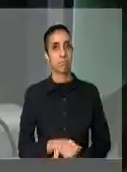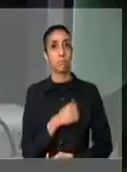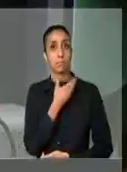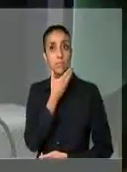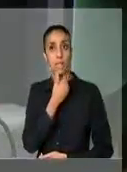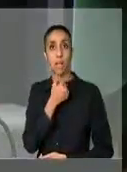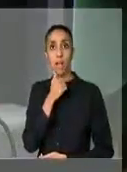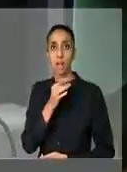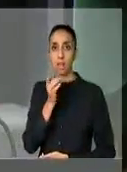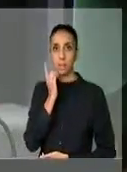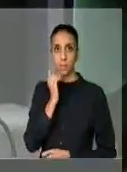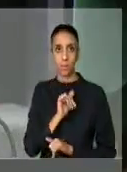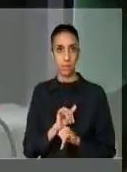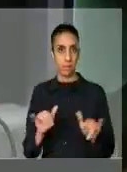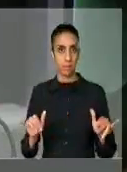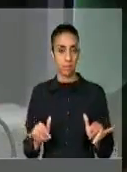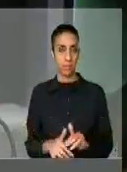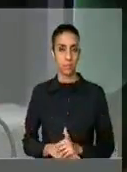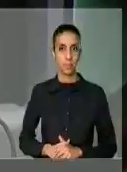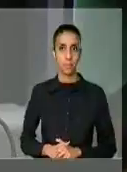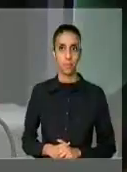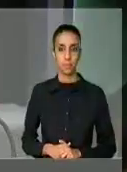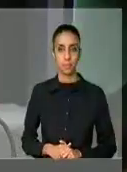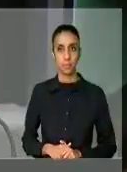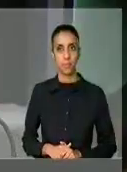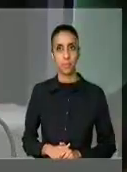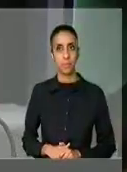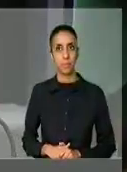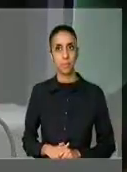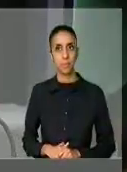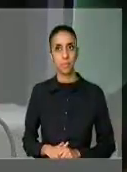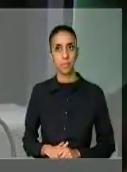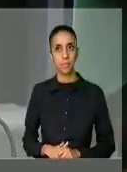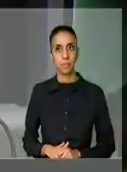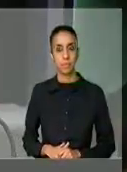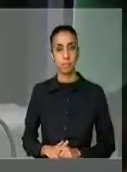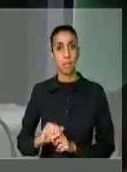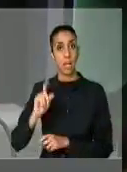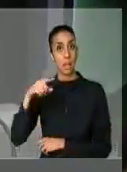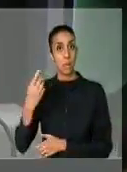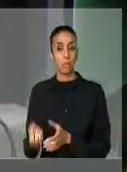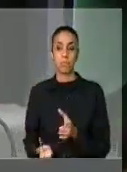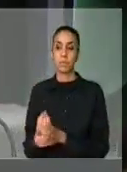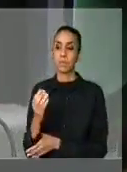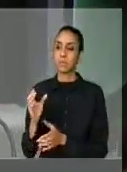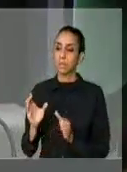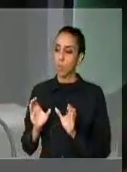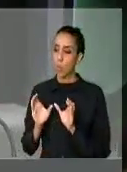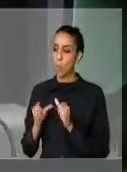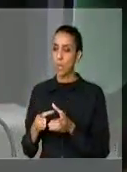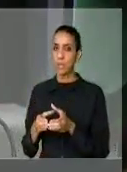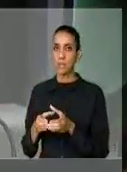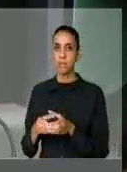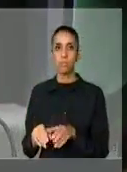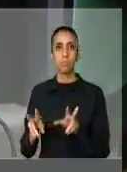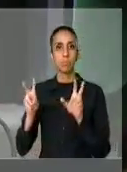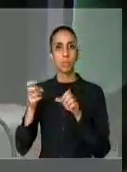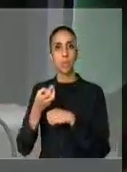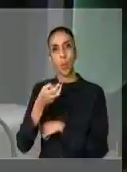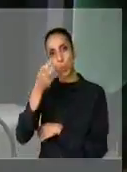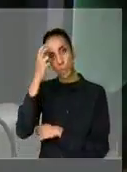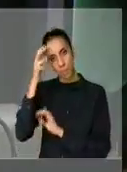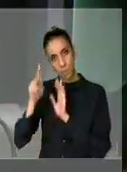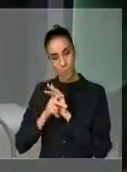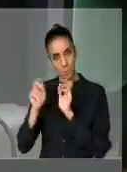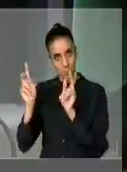e senhores deputados, logo mais iremos instalar a Comissão da Cultura da Paz. E é